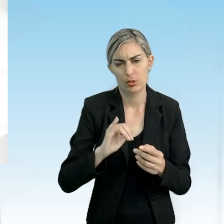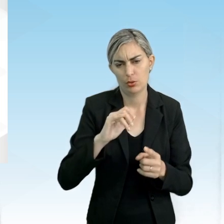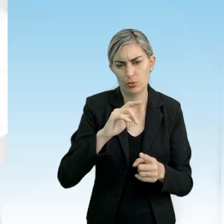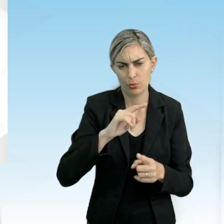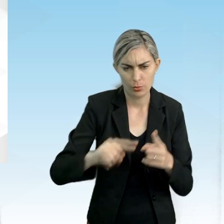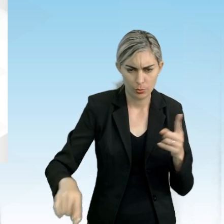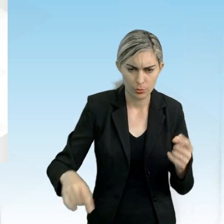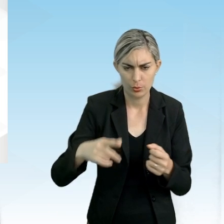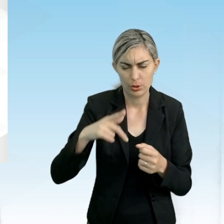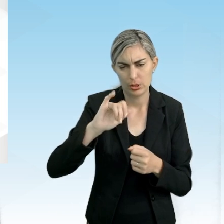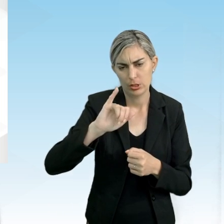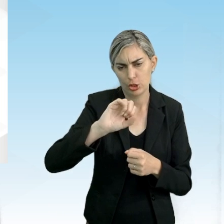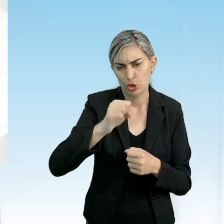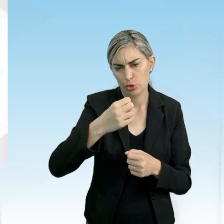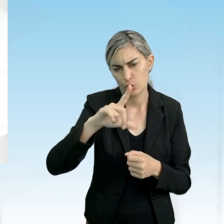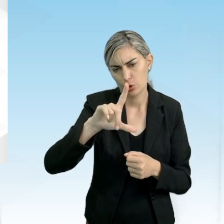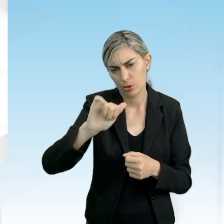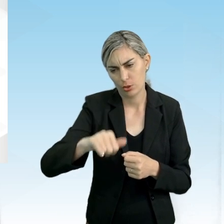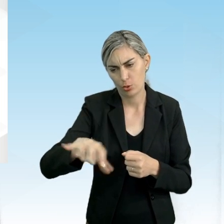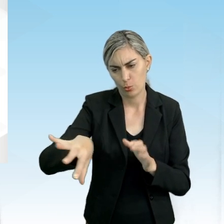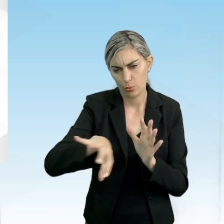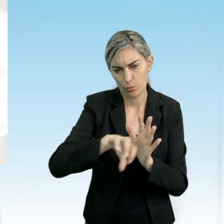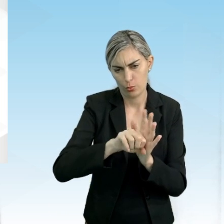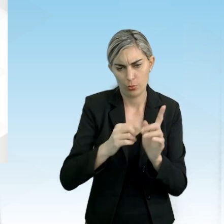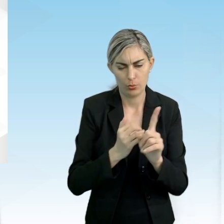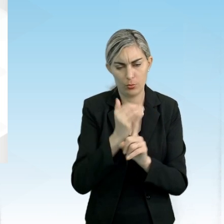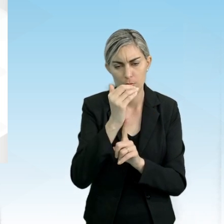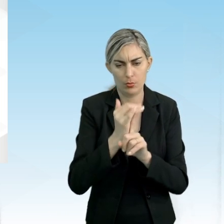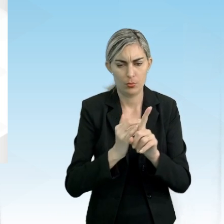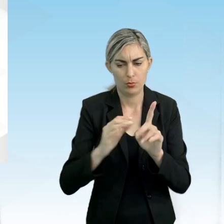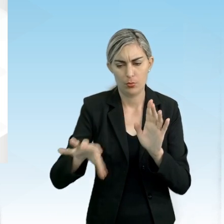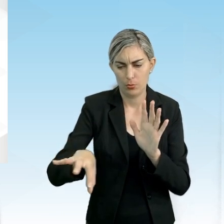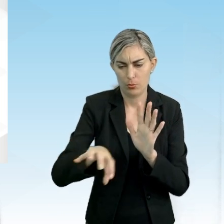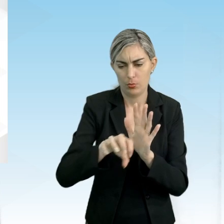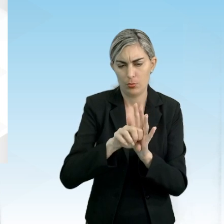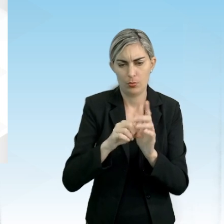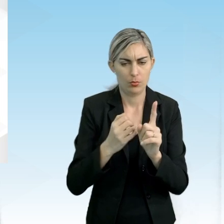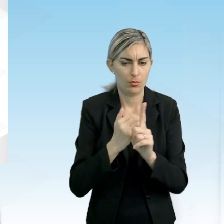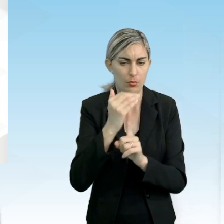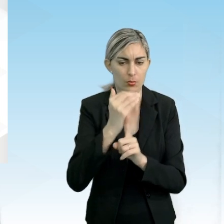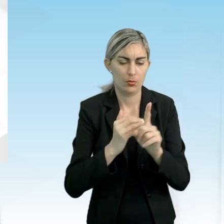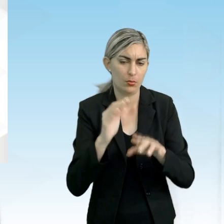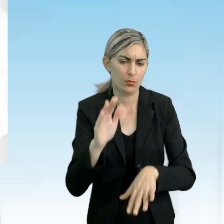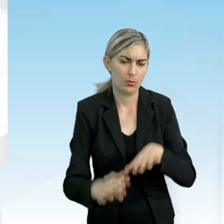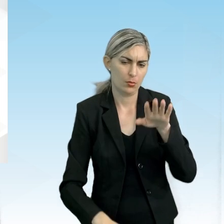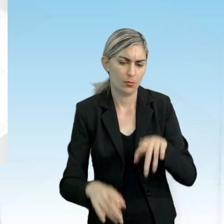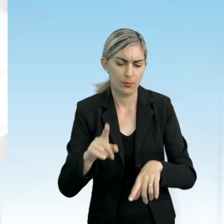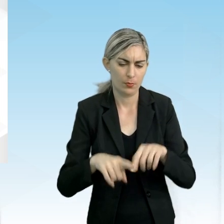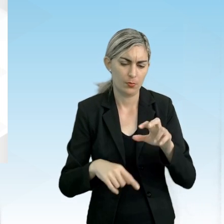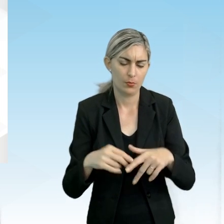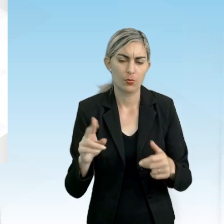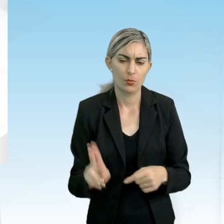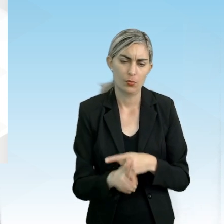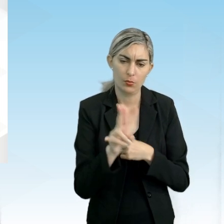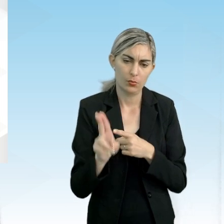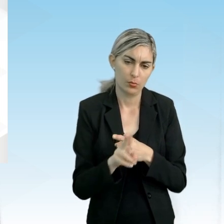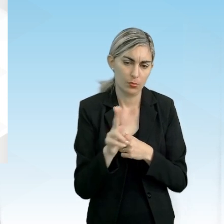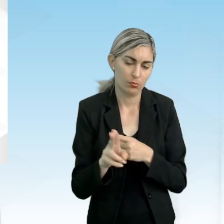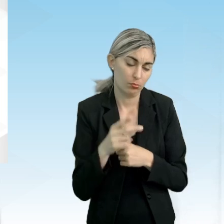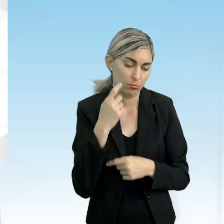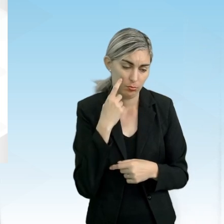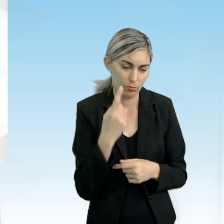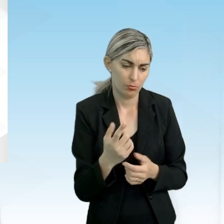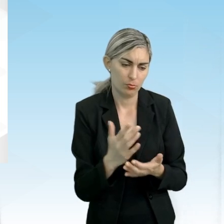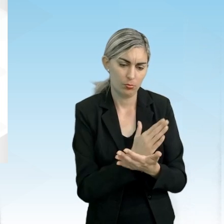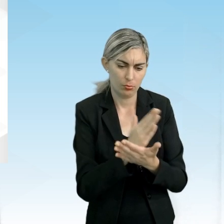e Condutores térmicos a condução térmica Ela depende do material que é utilizado visto